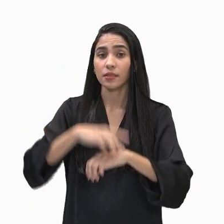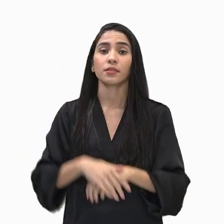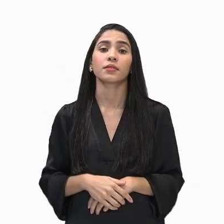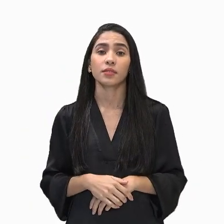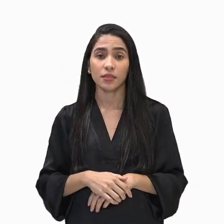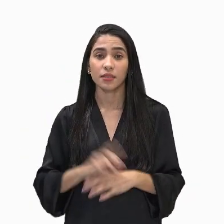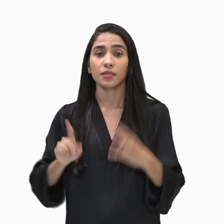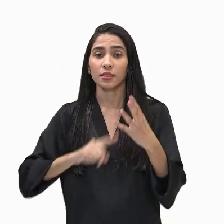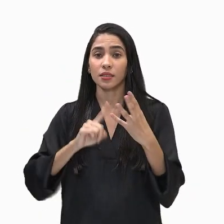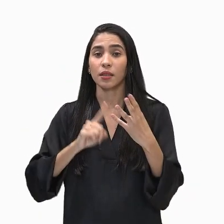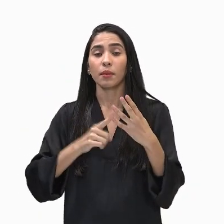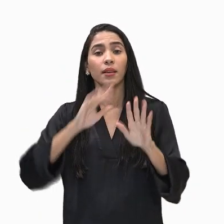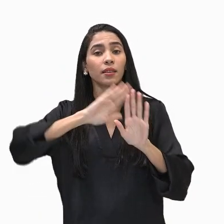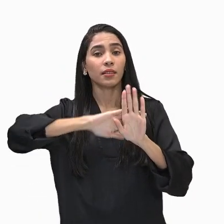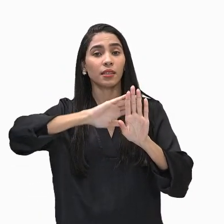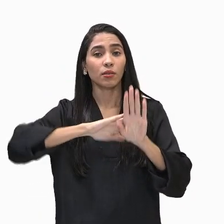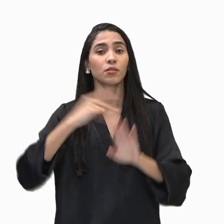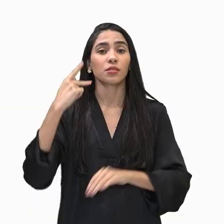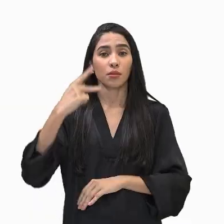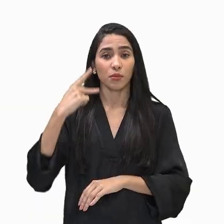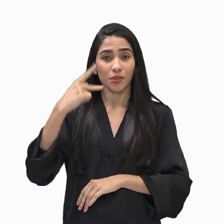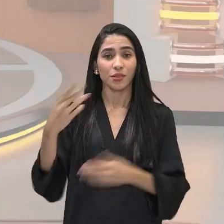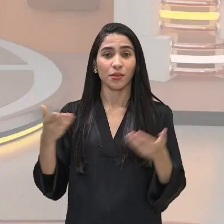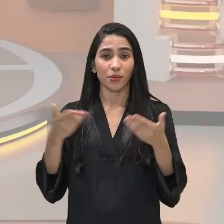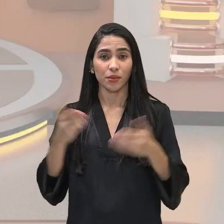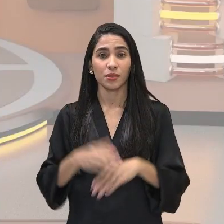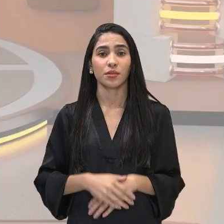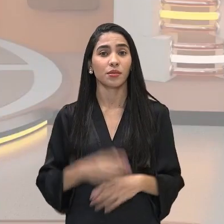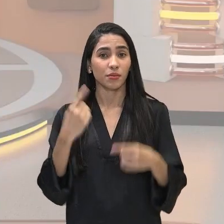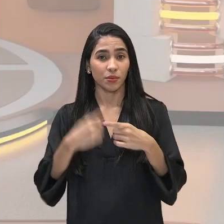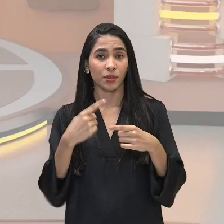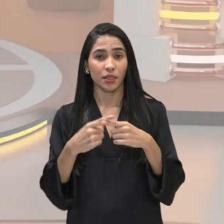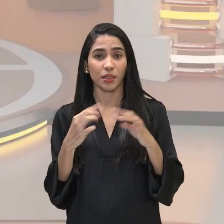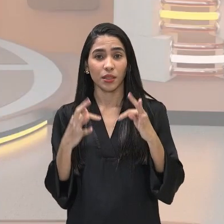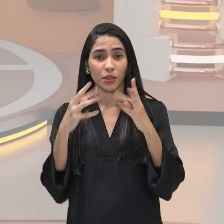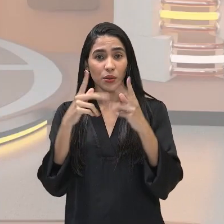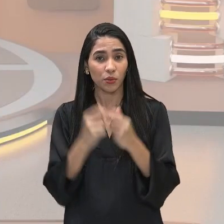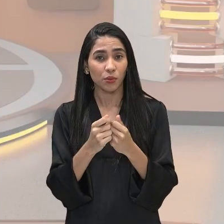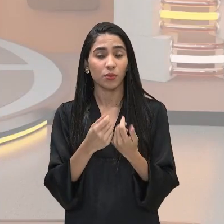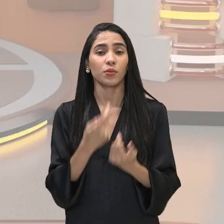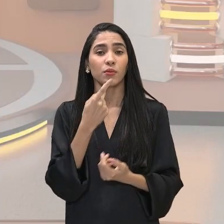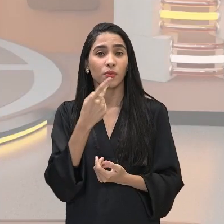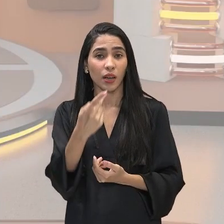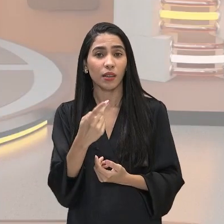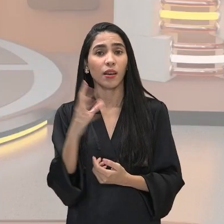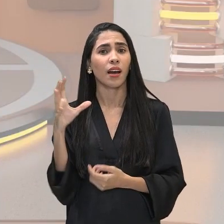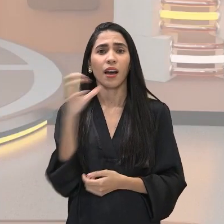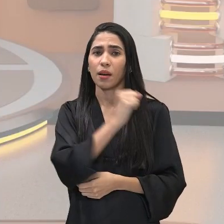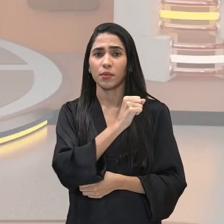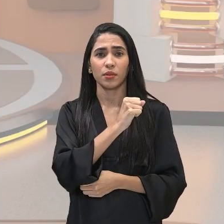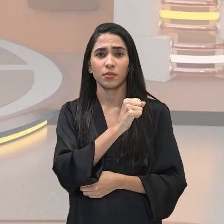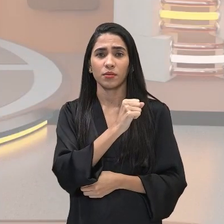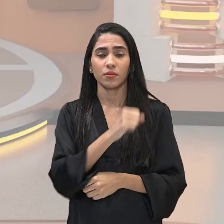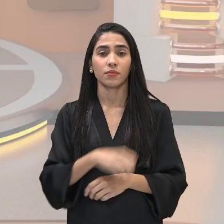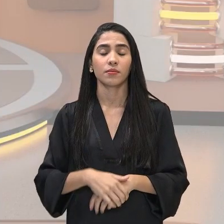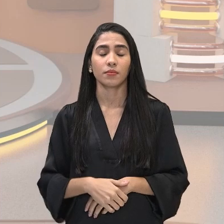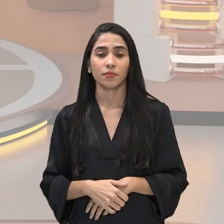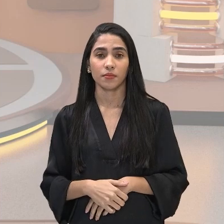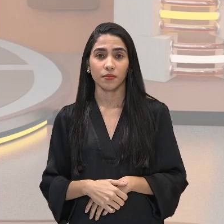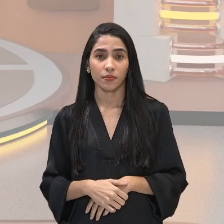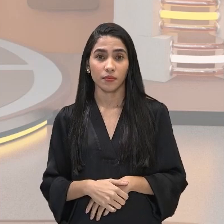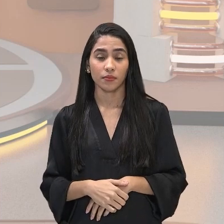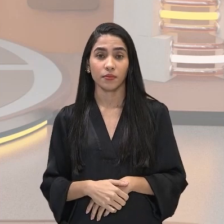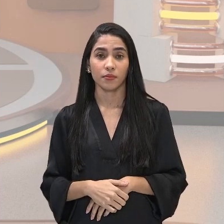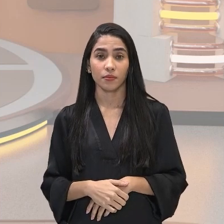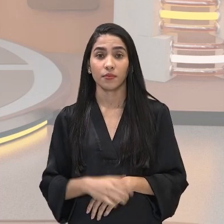a própria ideologia política hoje. Porque tudo, volto a repetir, está muito volátil, né?